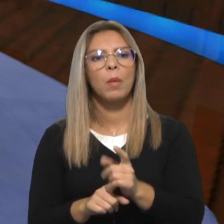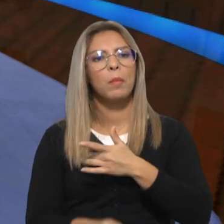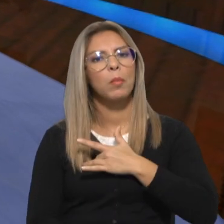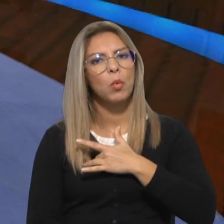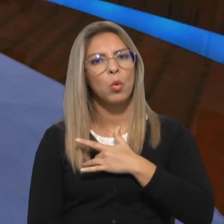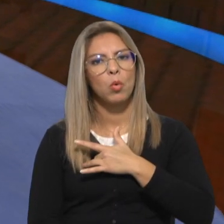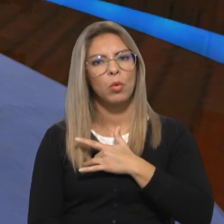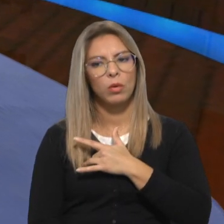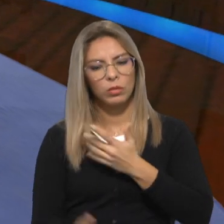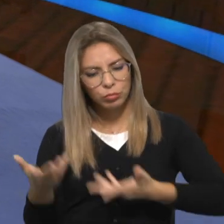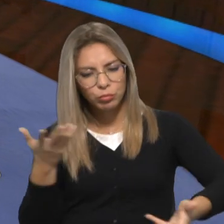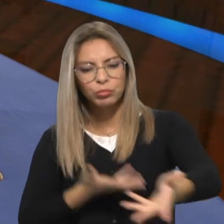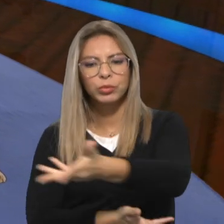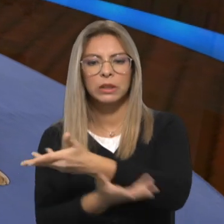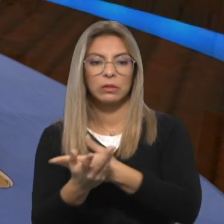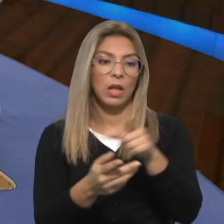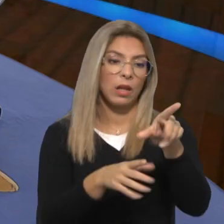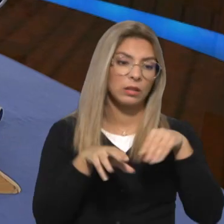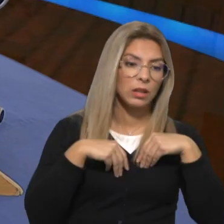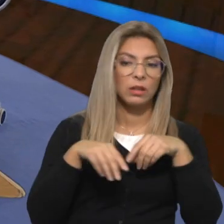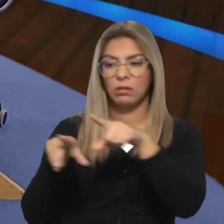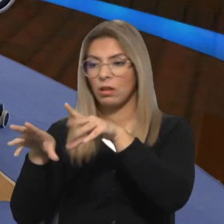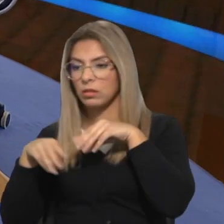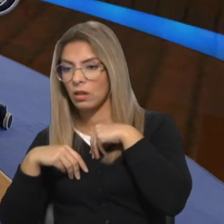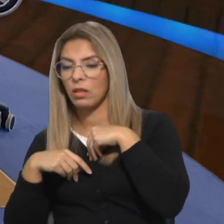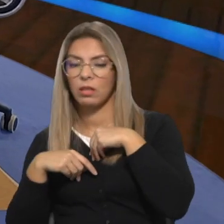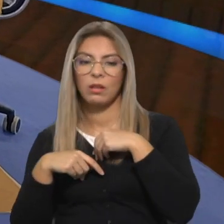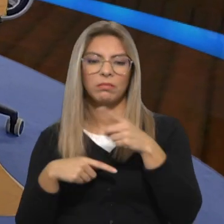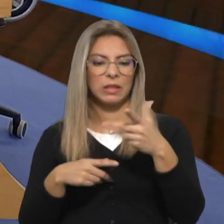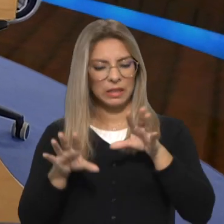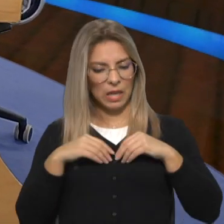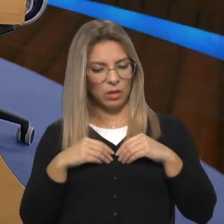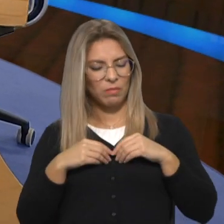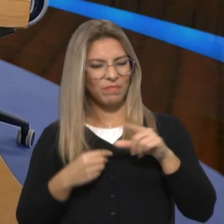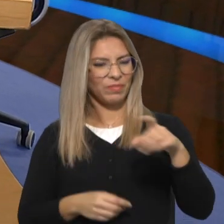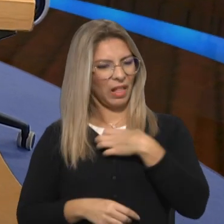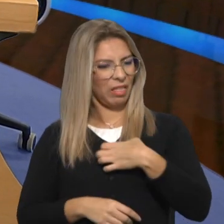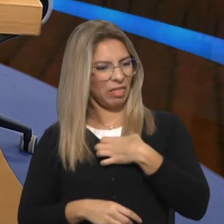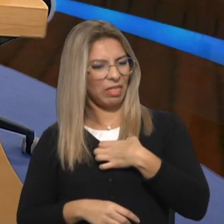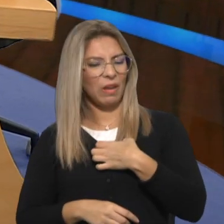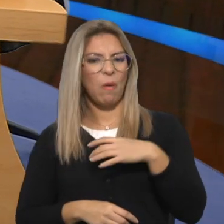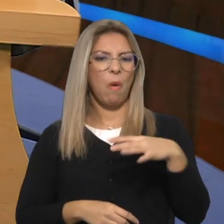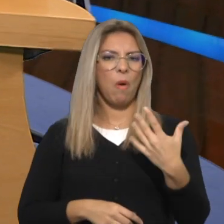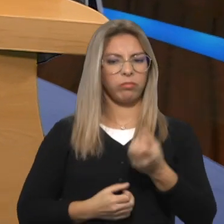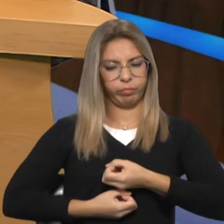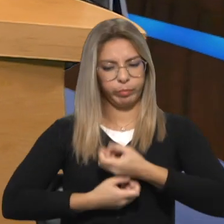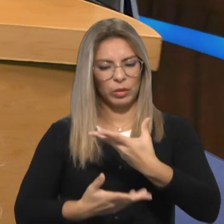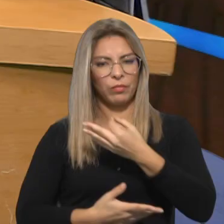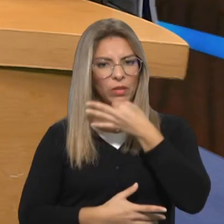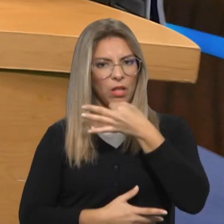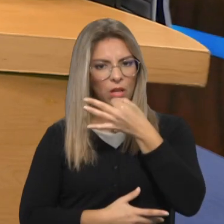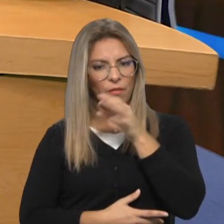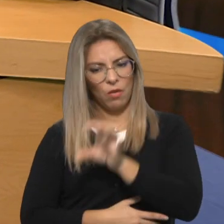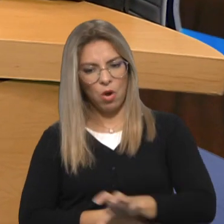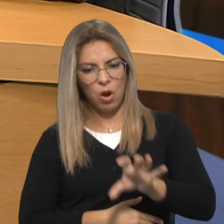um aceita, se há alguma coisa que incomoda o outro, seja na forma de expressar, seja na